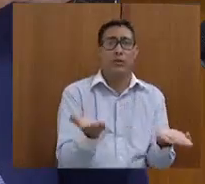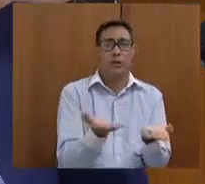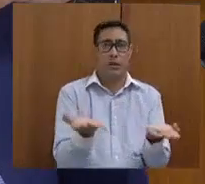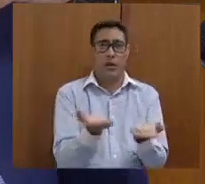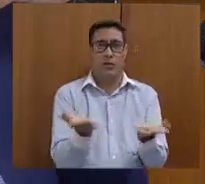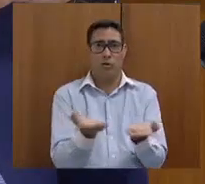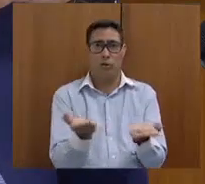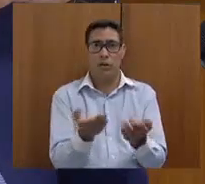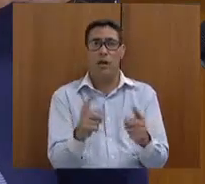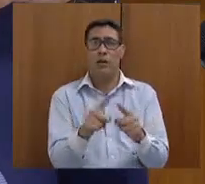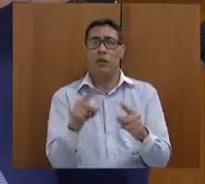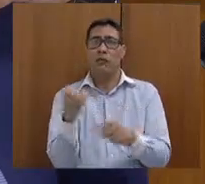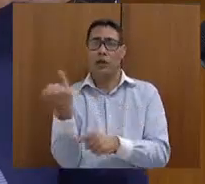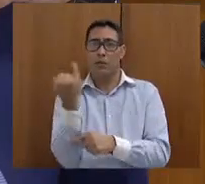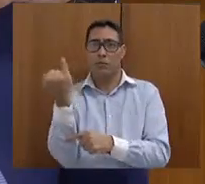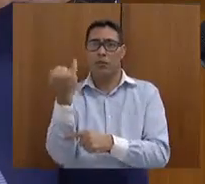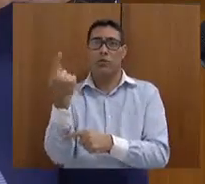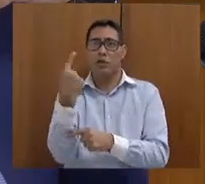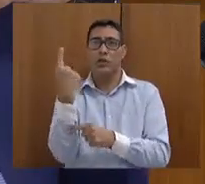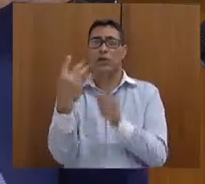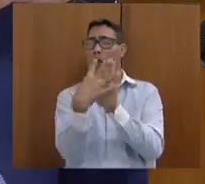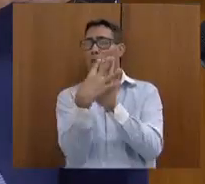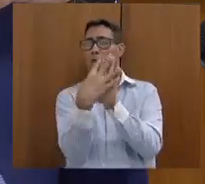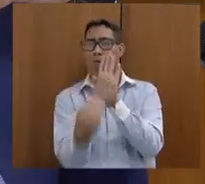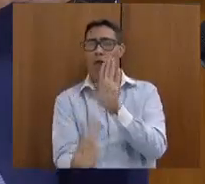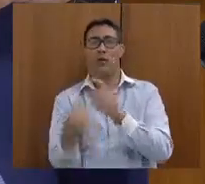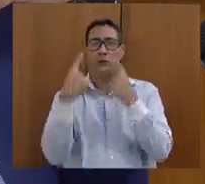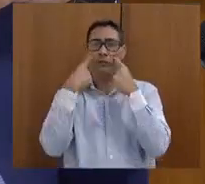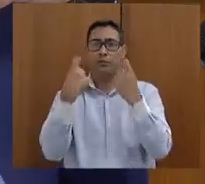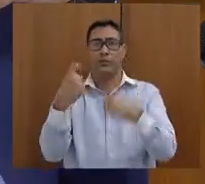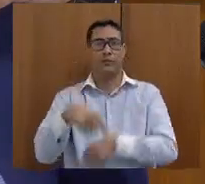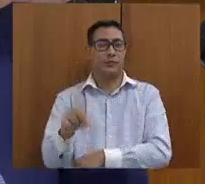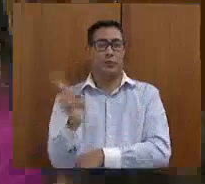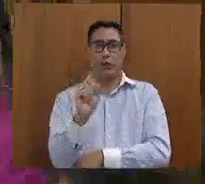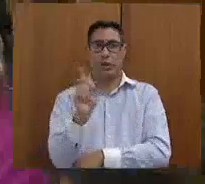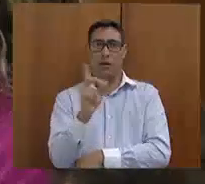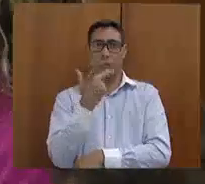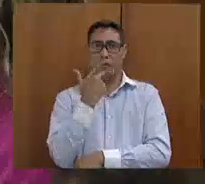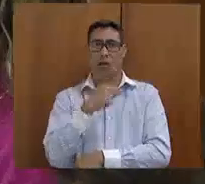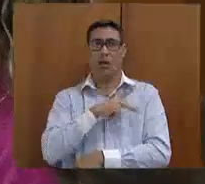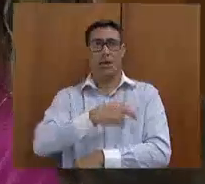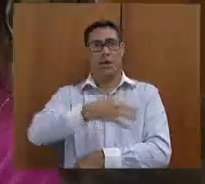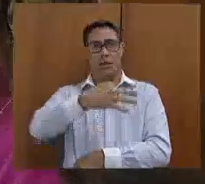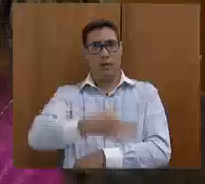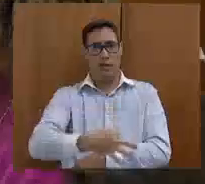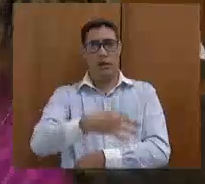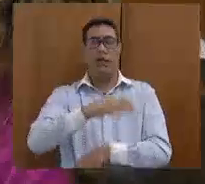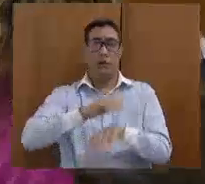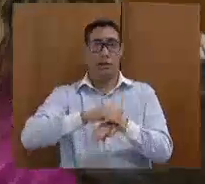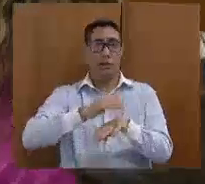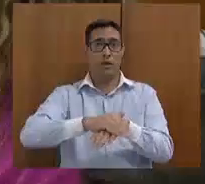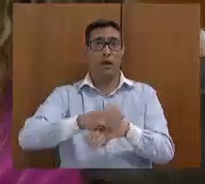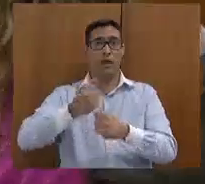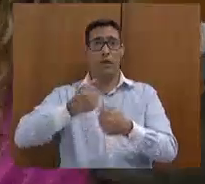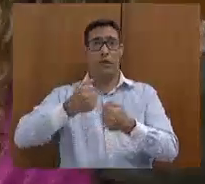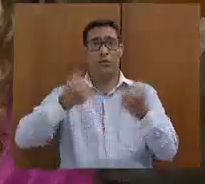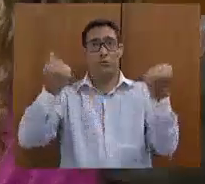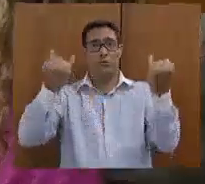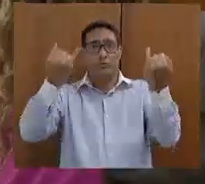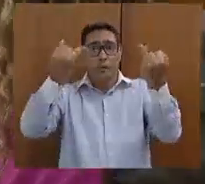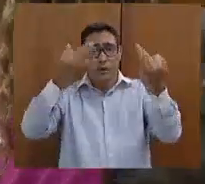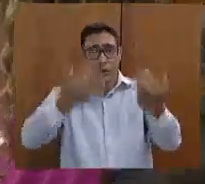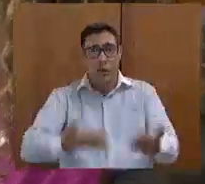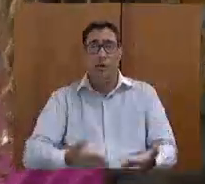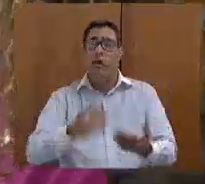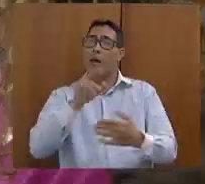a gente não reproduzir violências E aí eu falo isso com muita certeza de que essas palavras servirão para